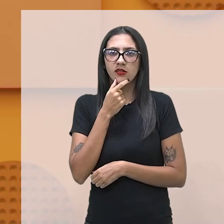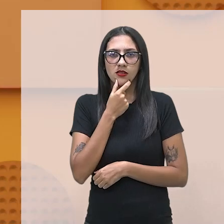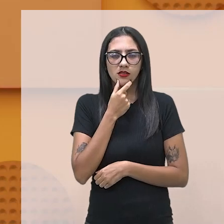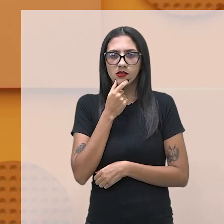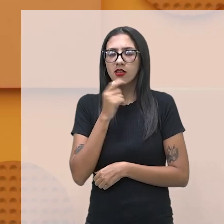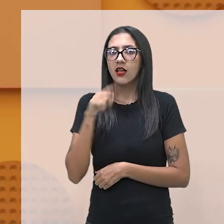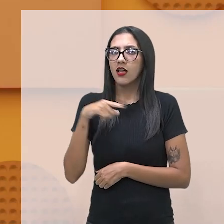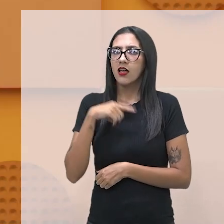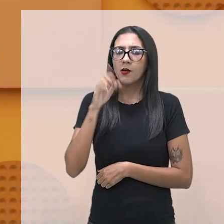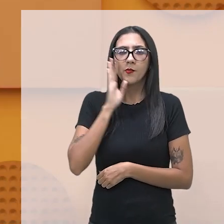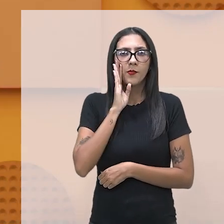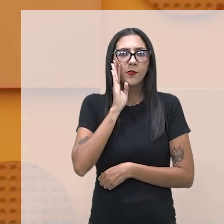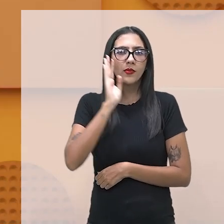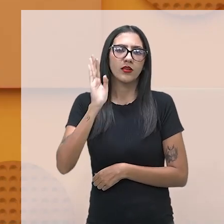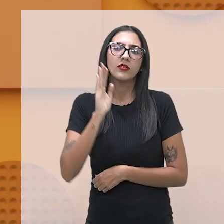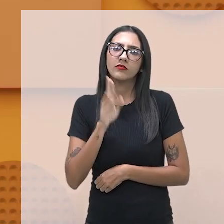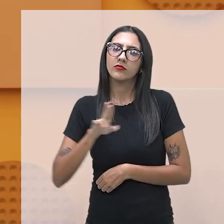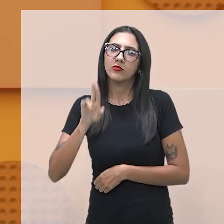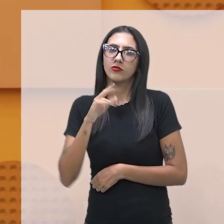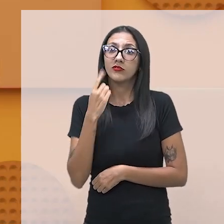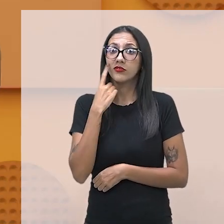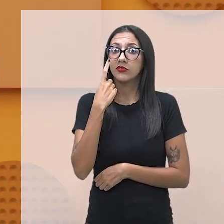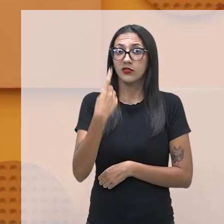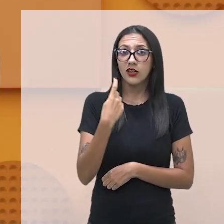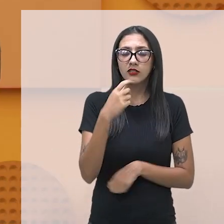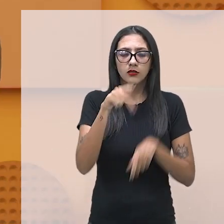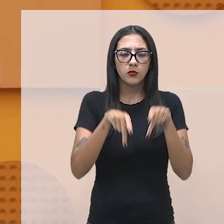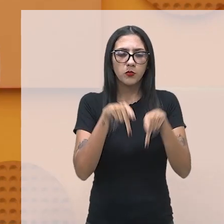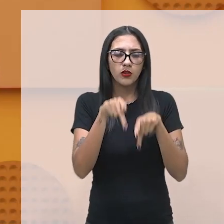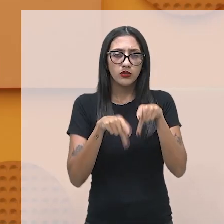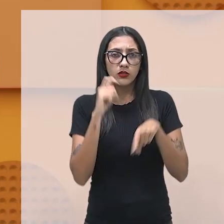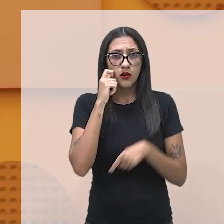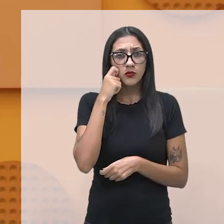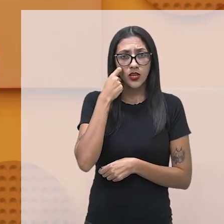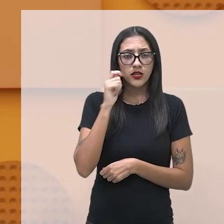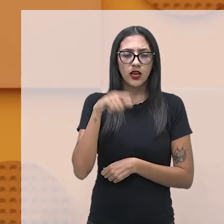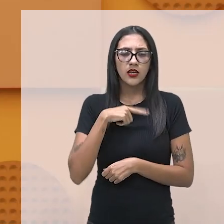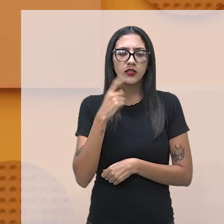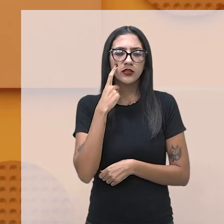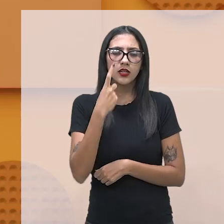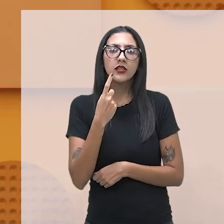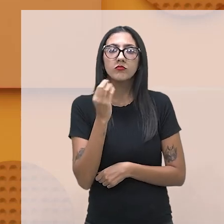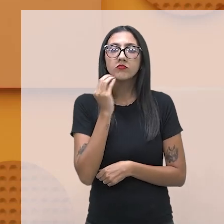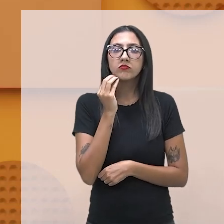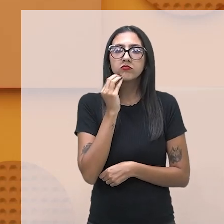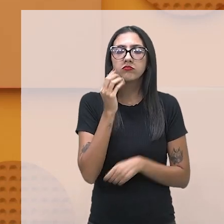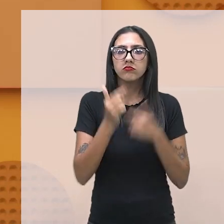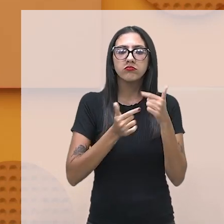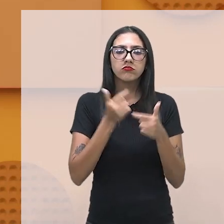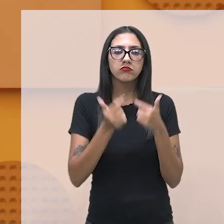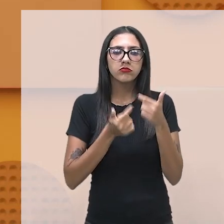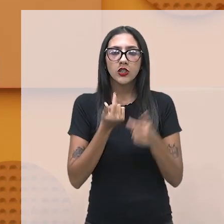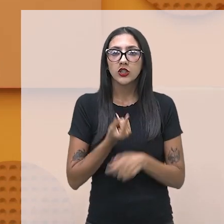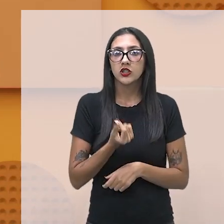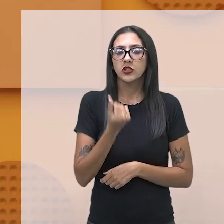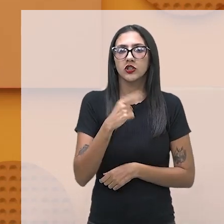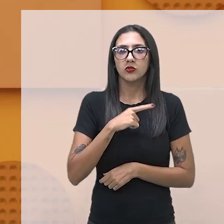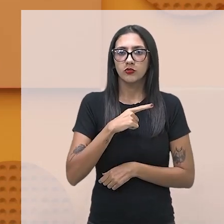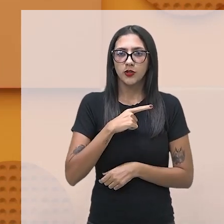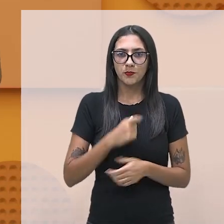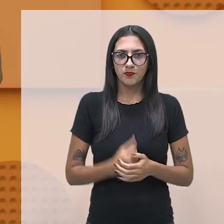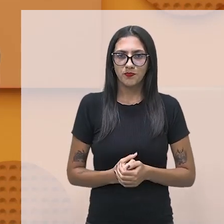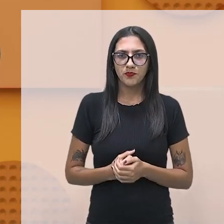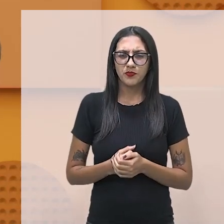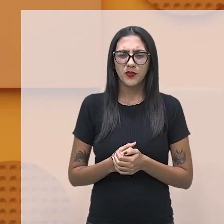queria transformar os escravizados em mercados consumidores. Gente, a Inglaterra não lutava contra a escravidão porque